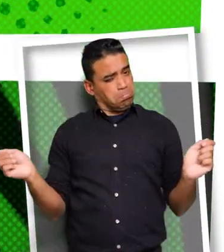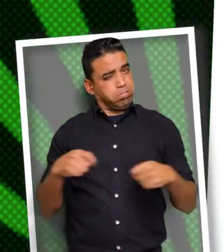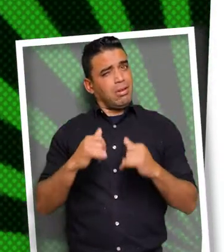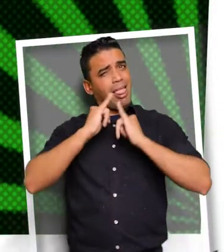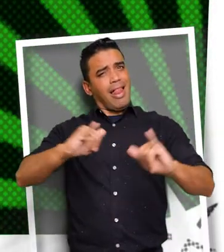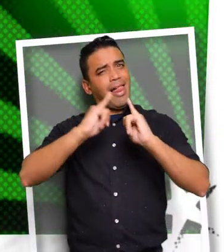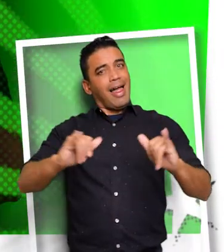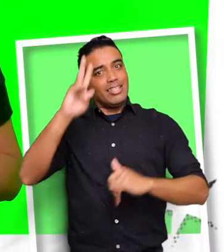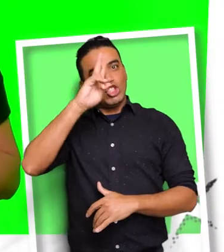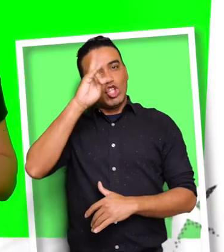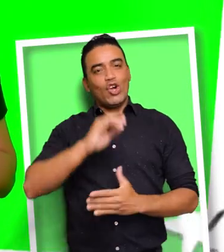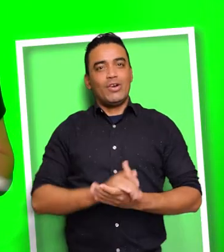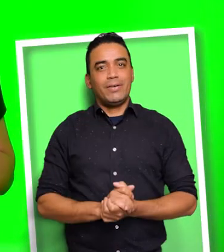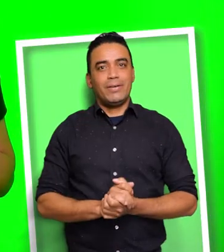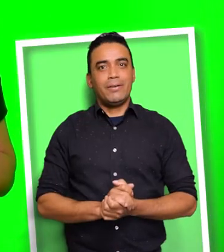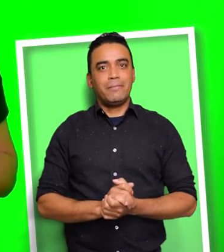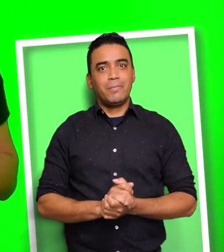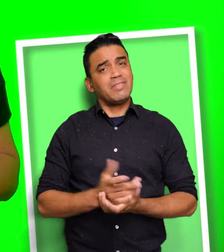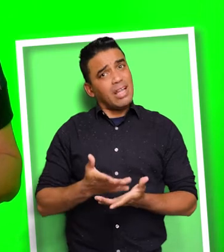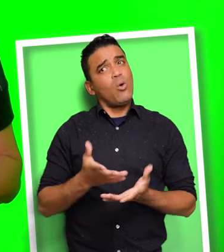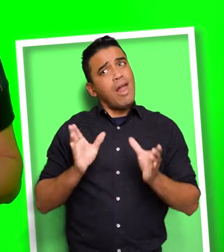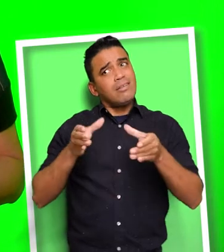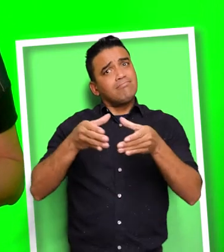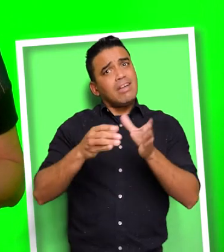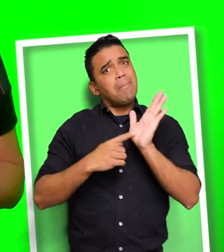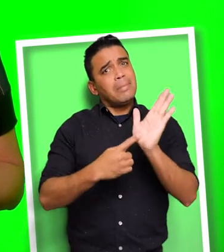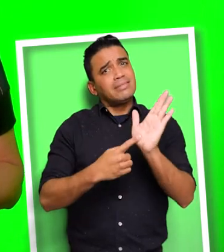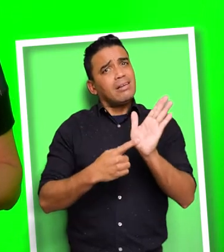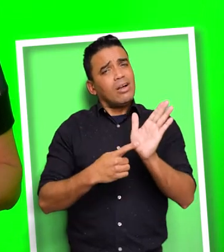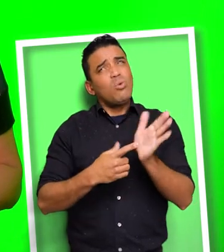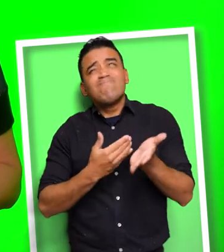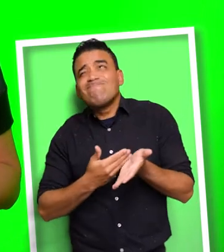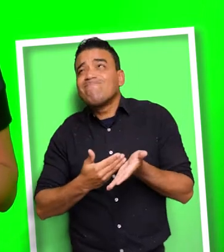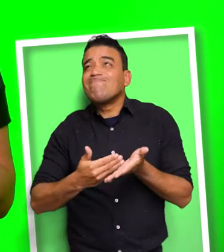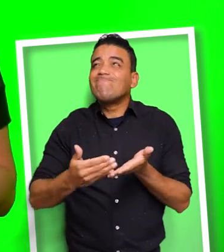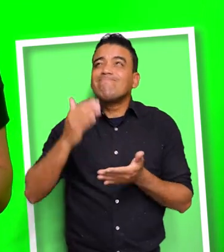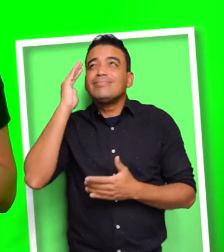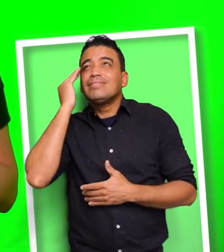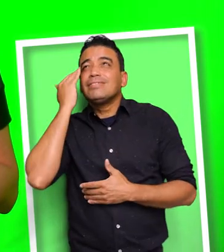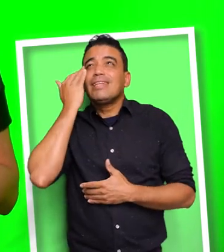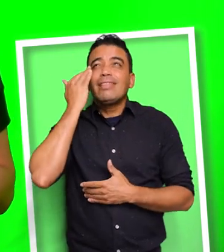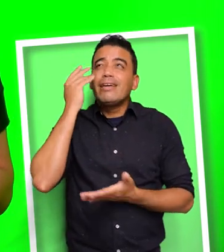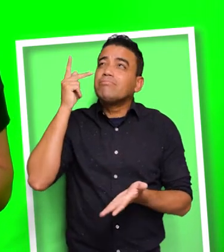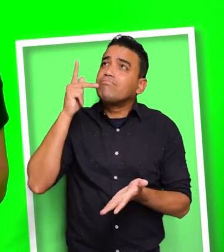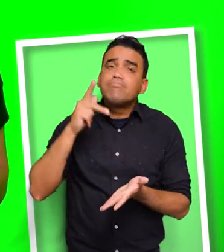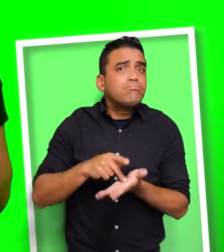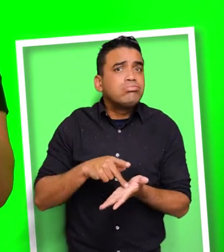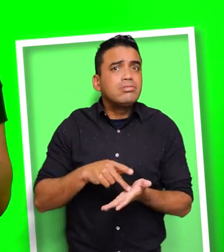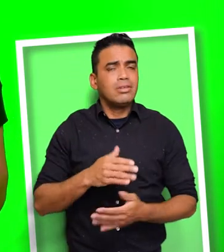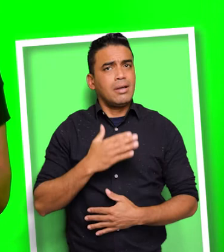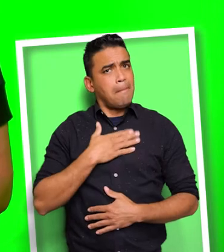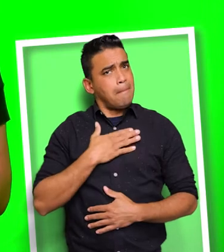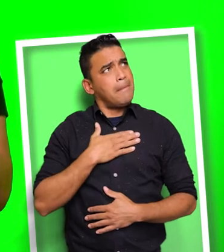de contar história. Ali no Saga do País das Gerais, eu comecei a entender, na verdade, que